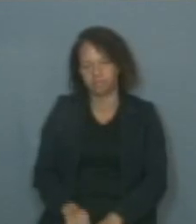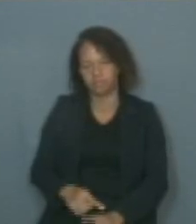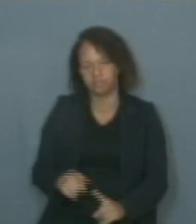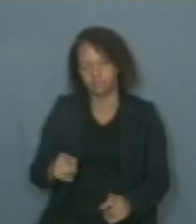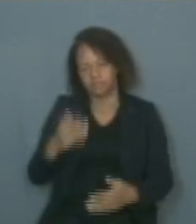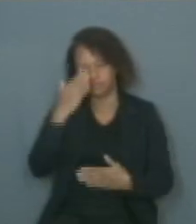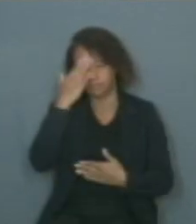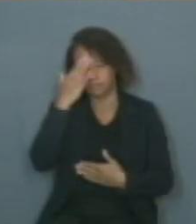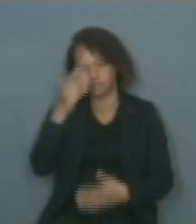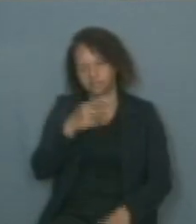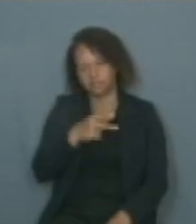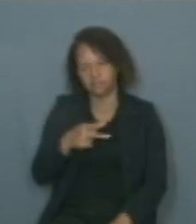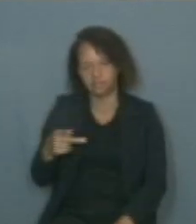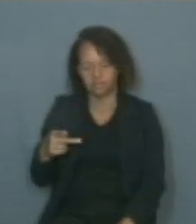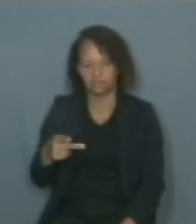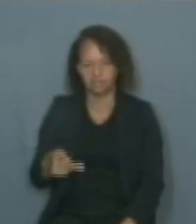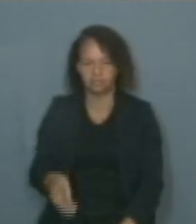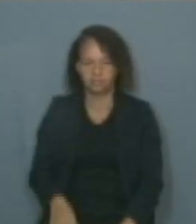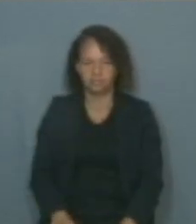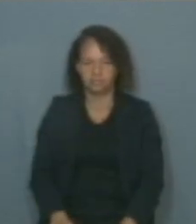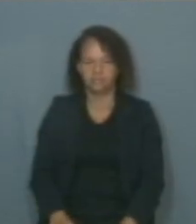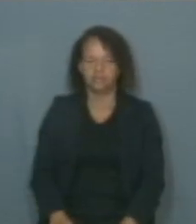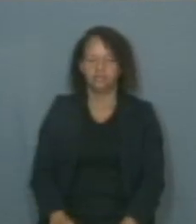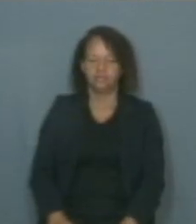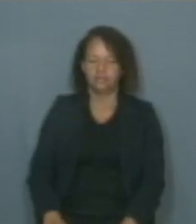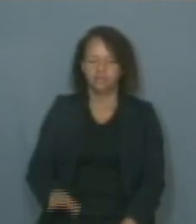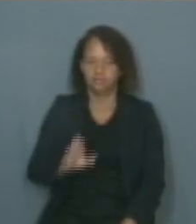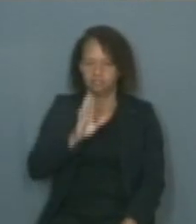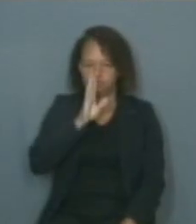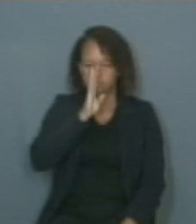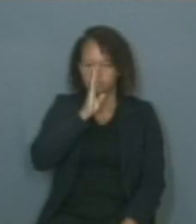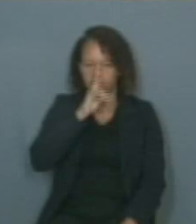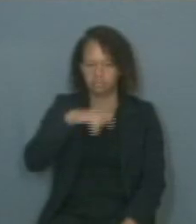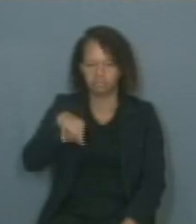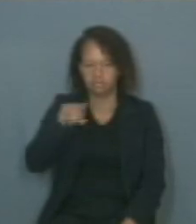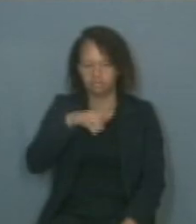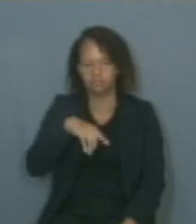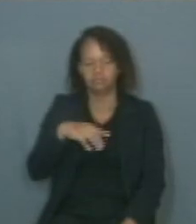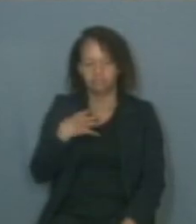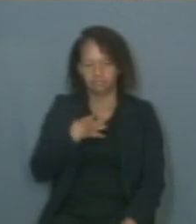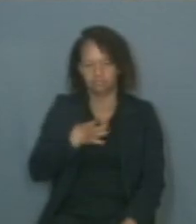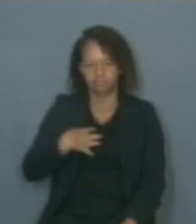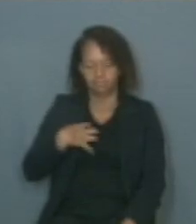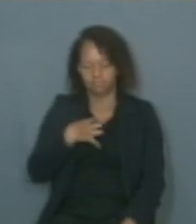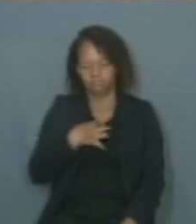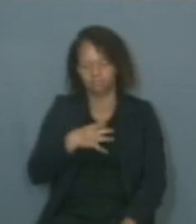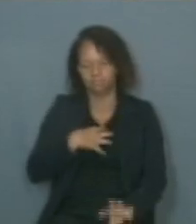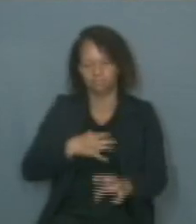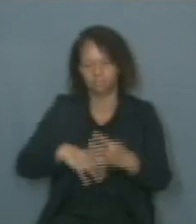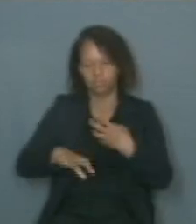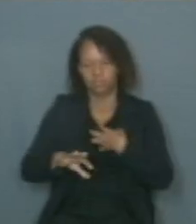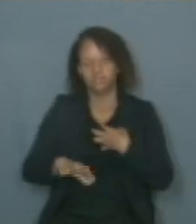antemão, muito obrigado, presidente, pelo silêncio dessa casa. Eu sei que todos estão comovidos com essa causa